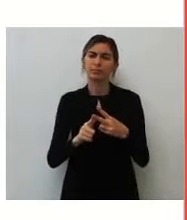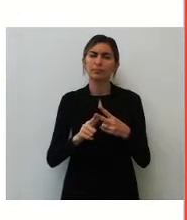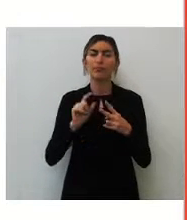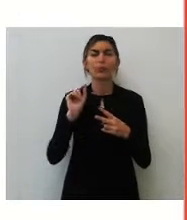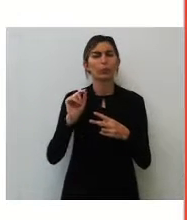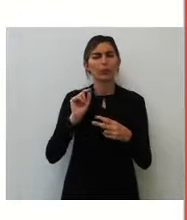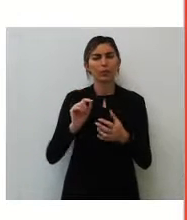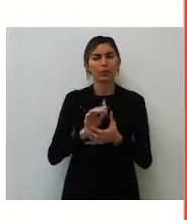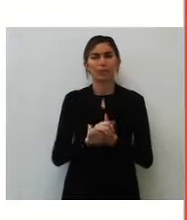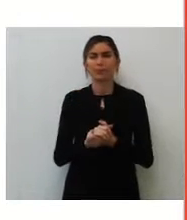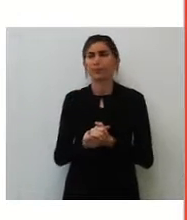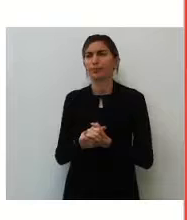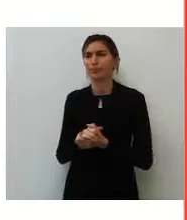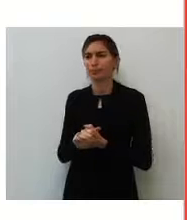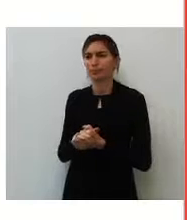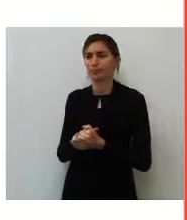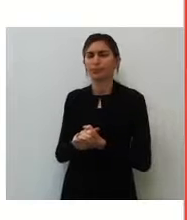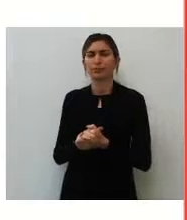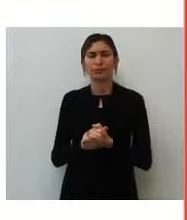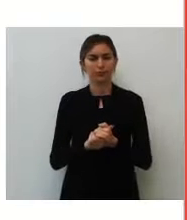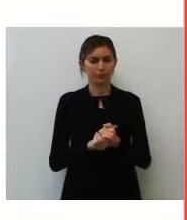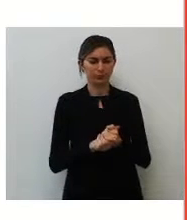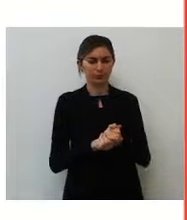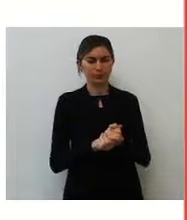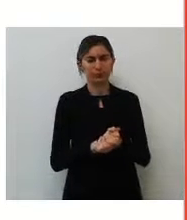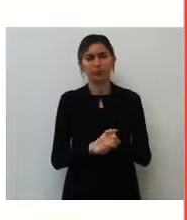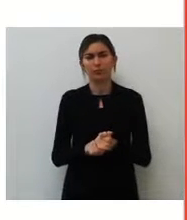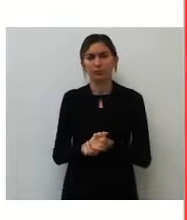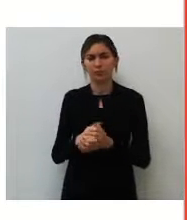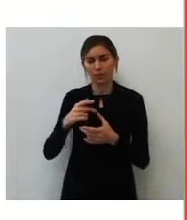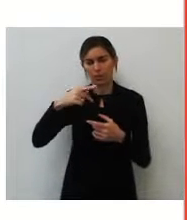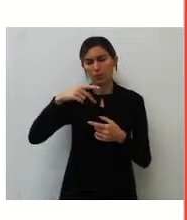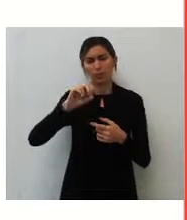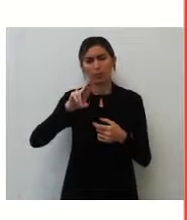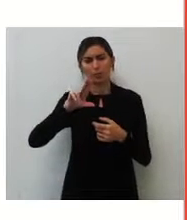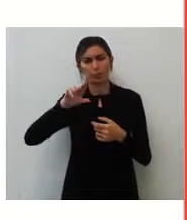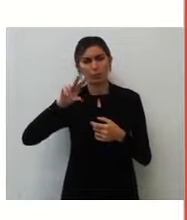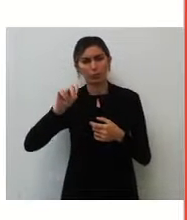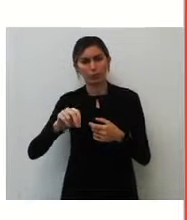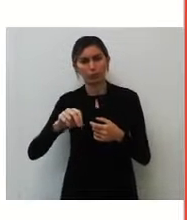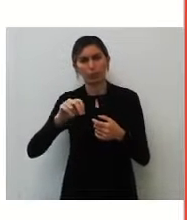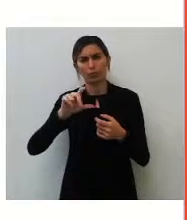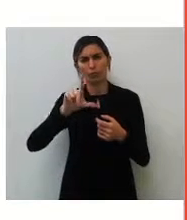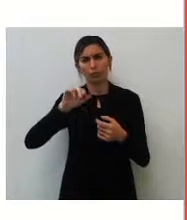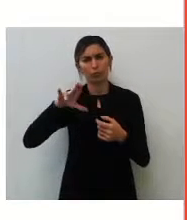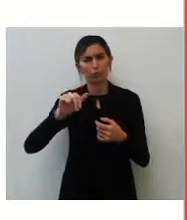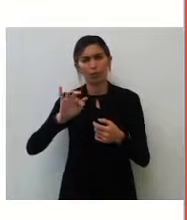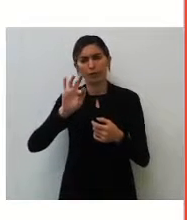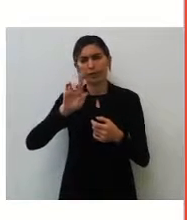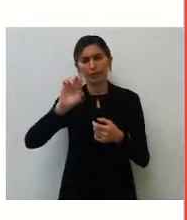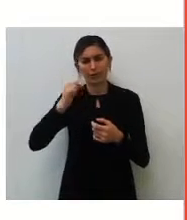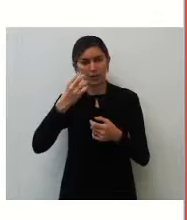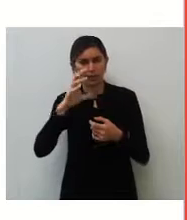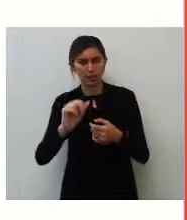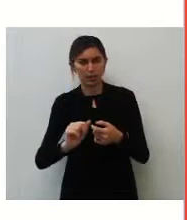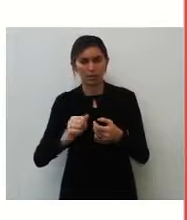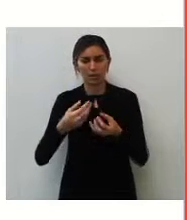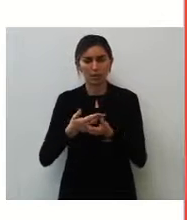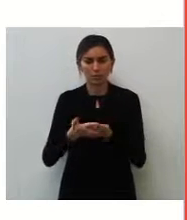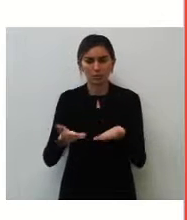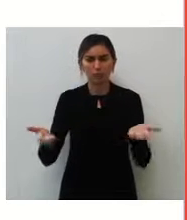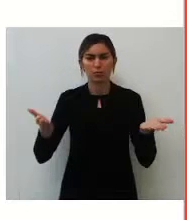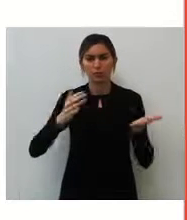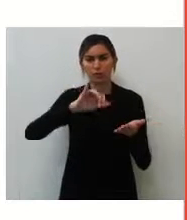oi e aí o polvo e lula fresca serão